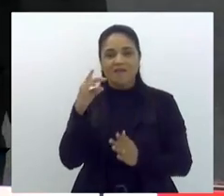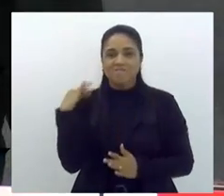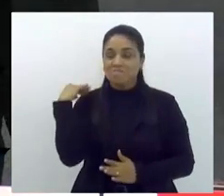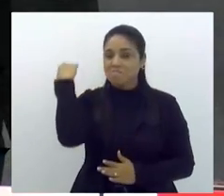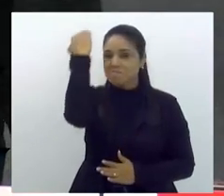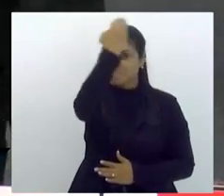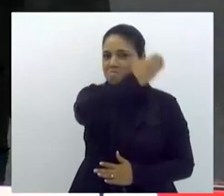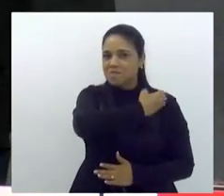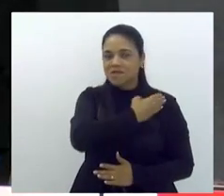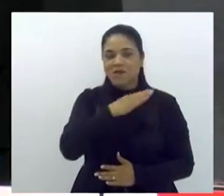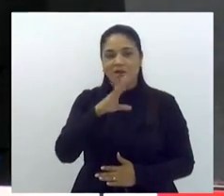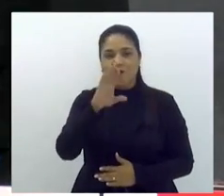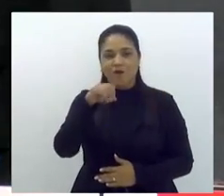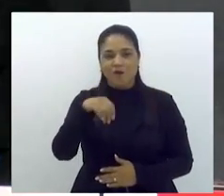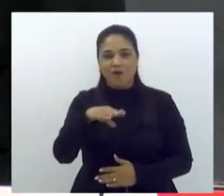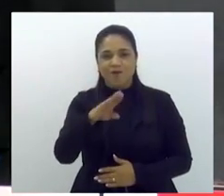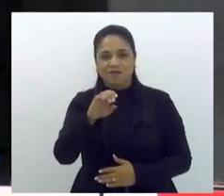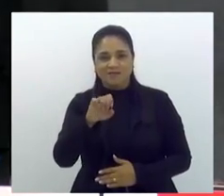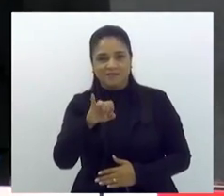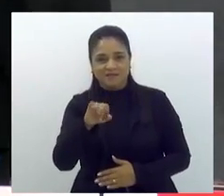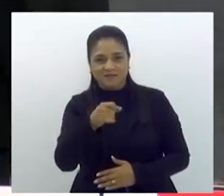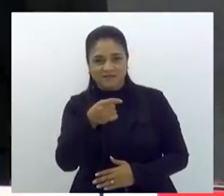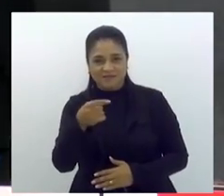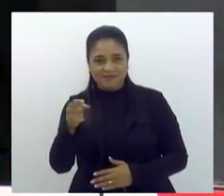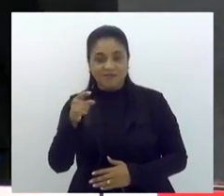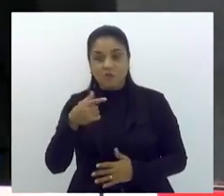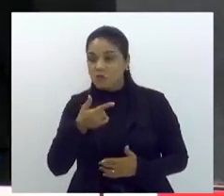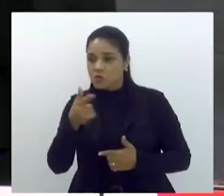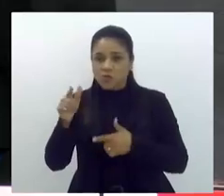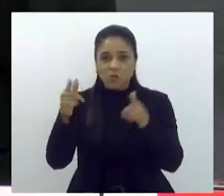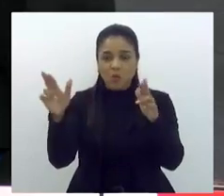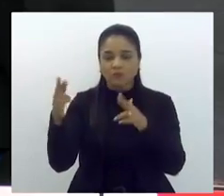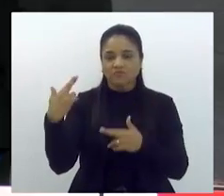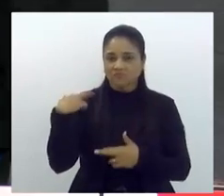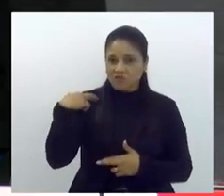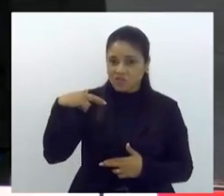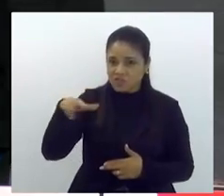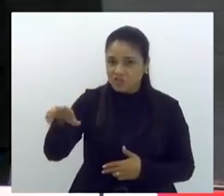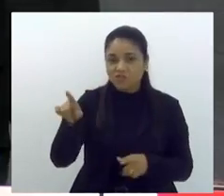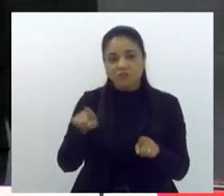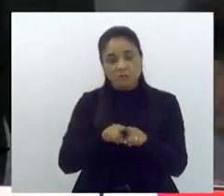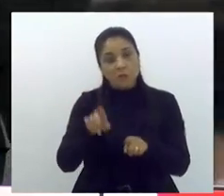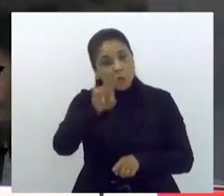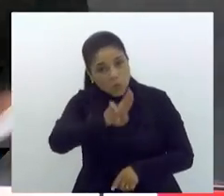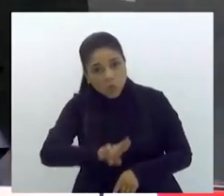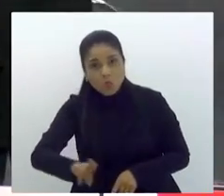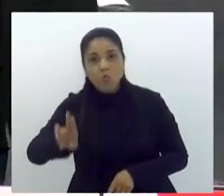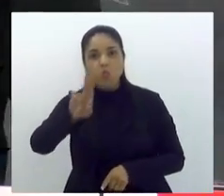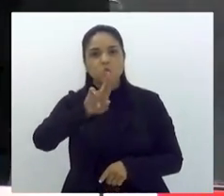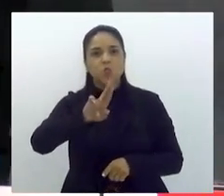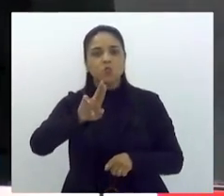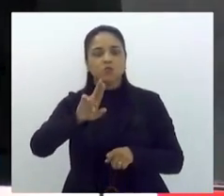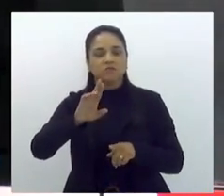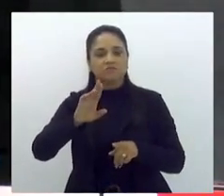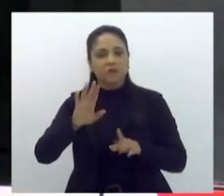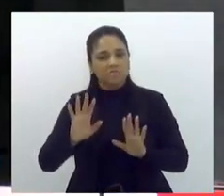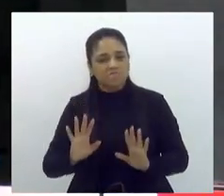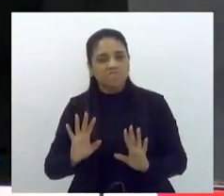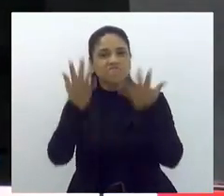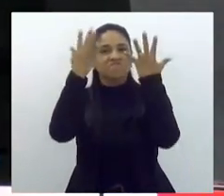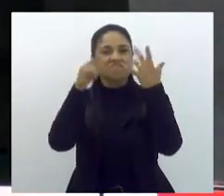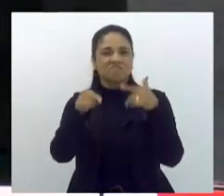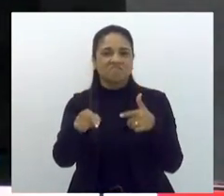importante que outras manifestações religiosas também utilizam as manifestações